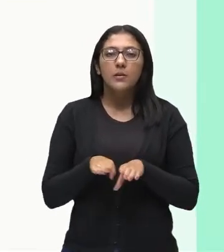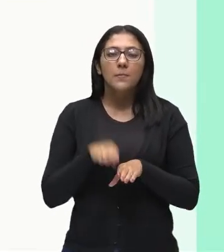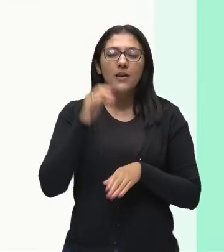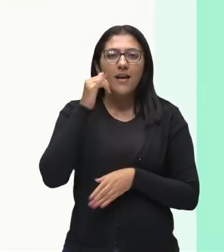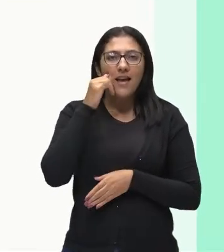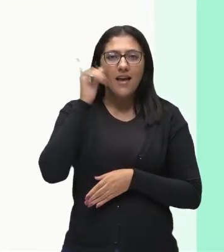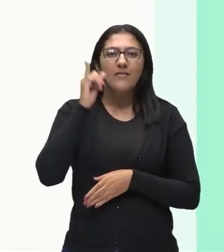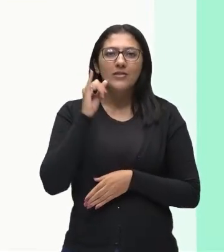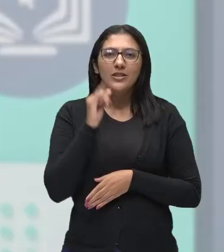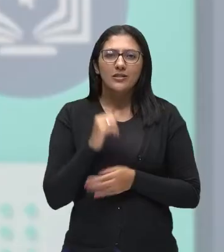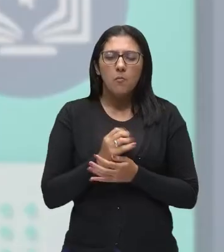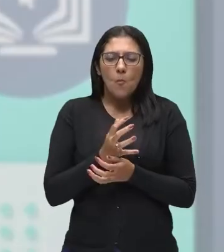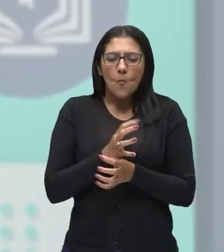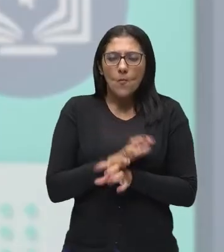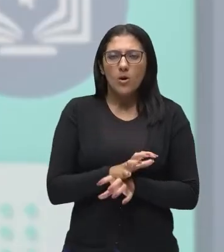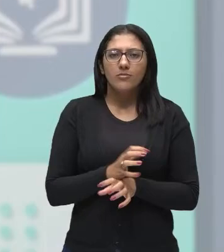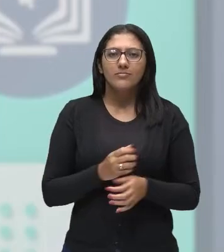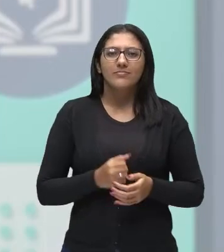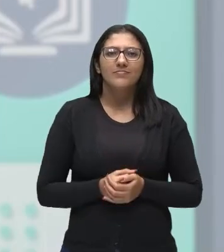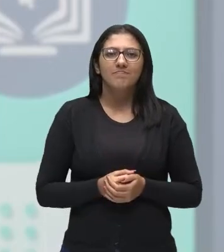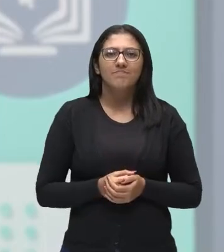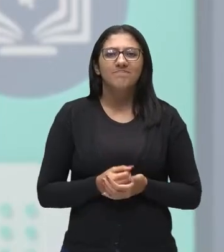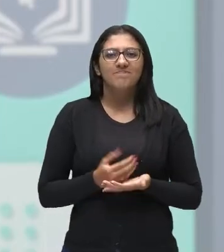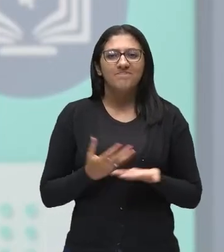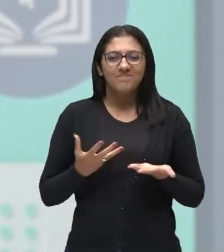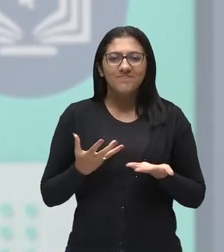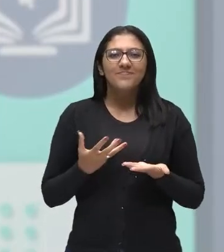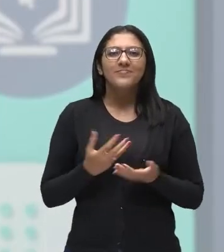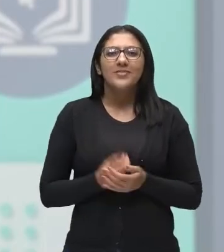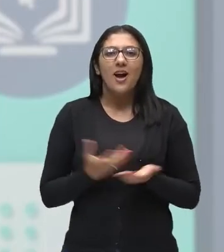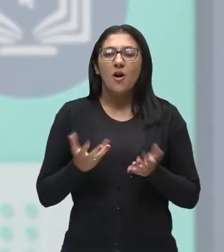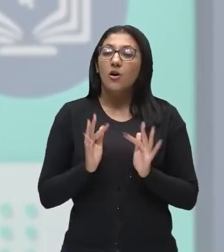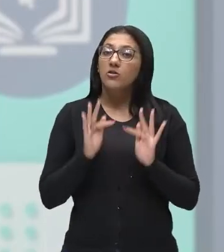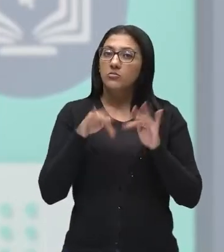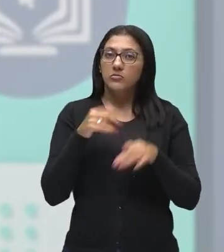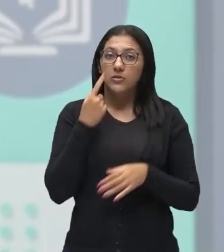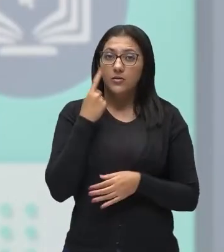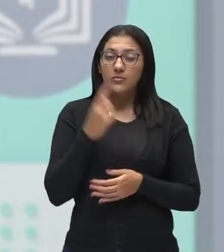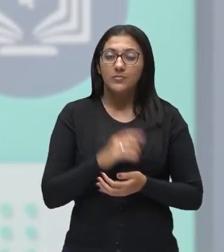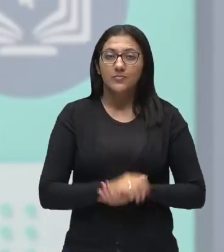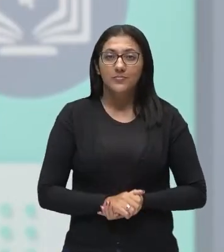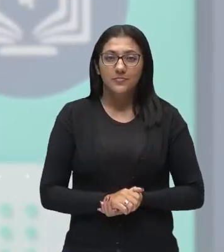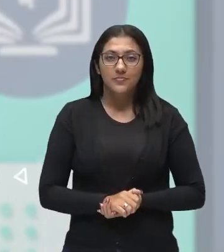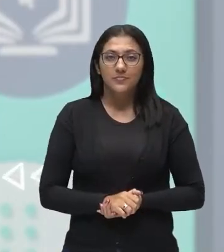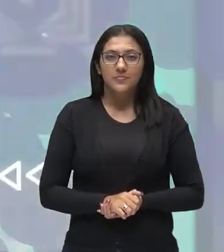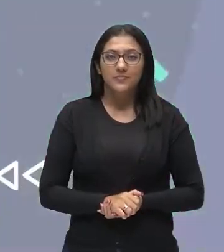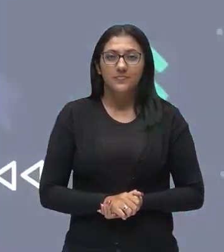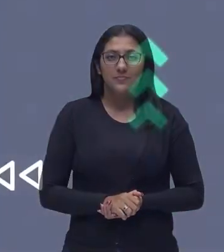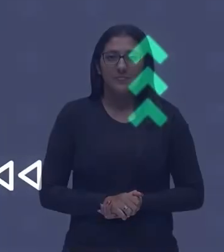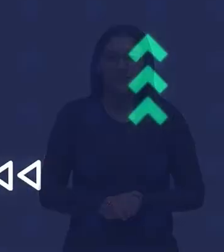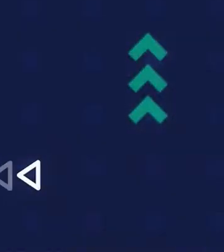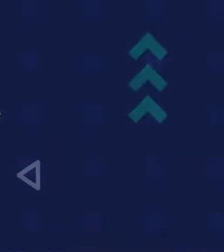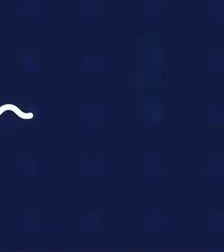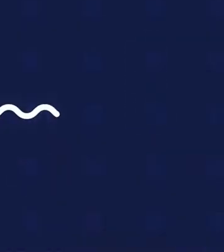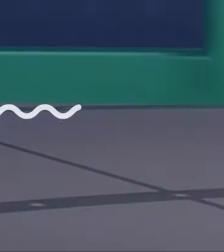feto. Bem, queridos, feito isso, vamos para as nossas considerações finais.